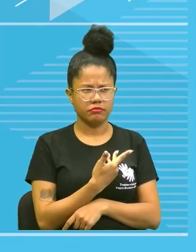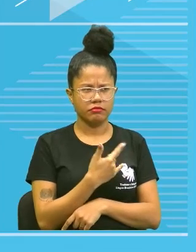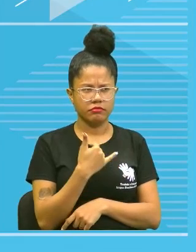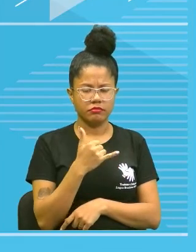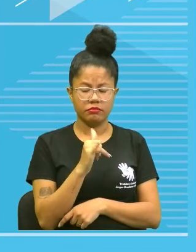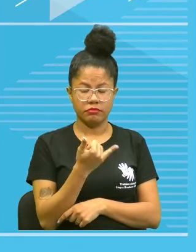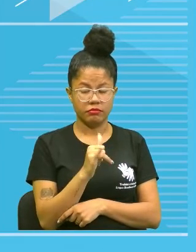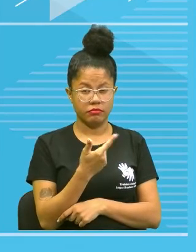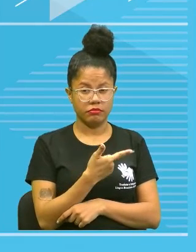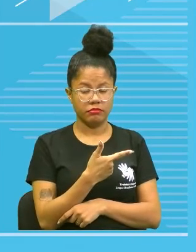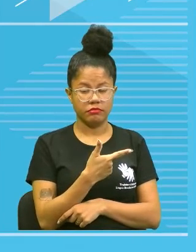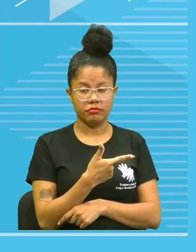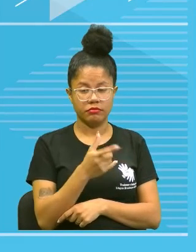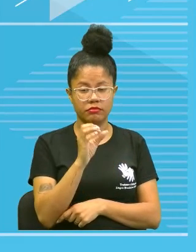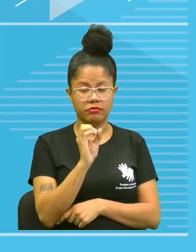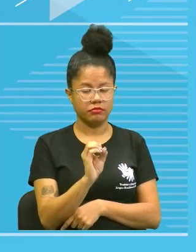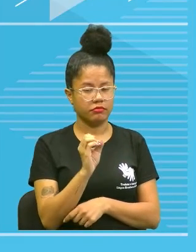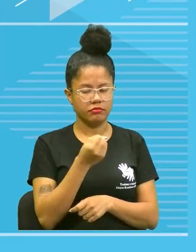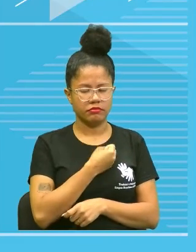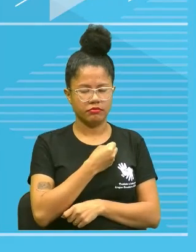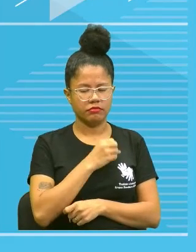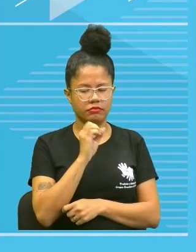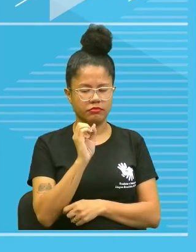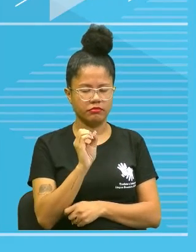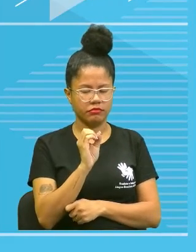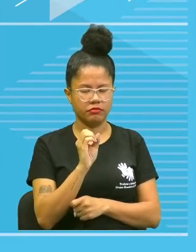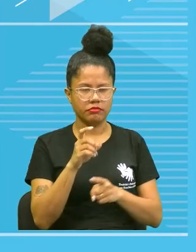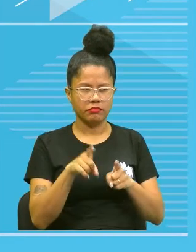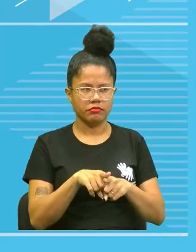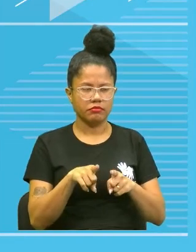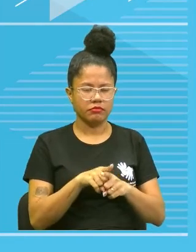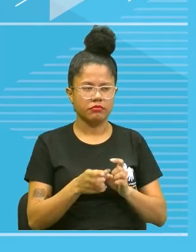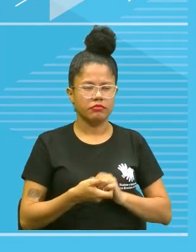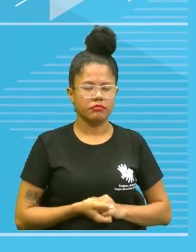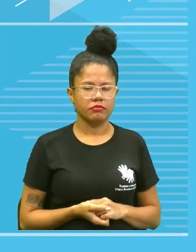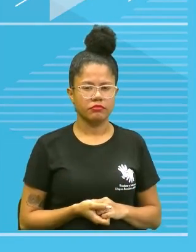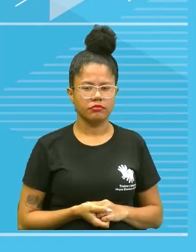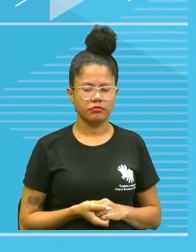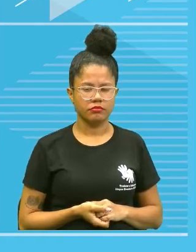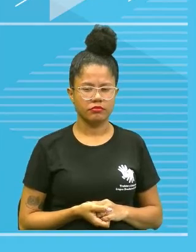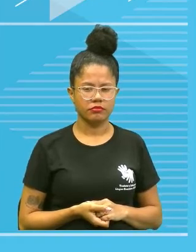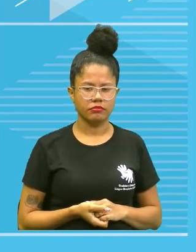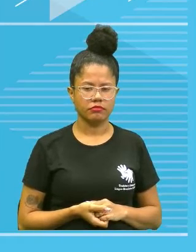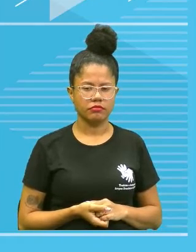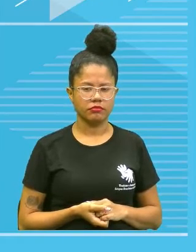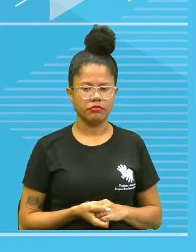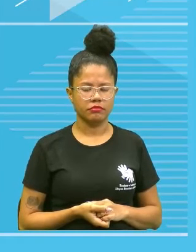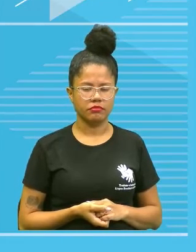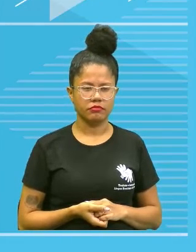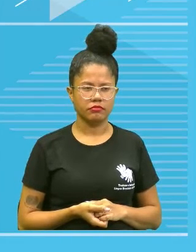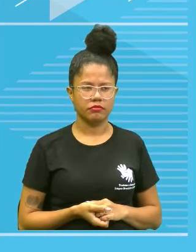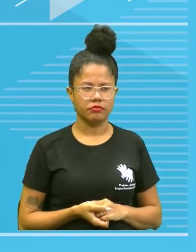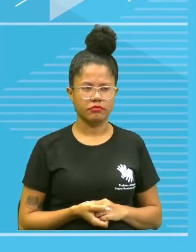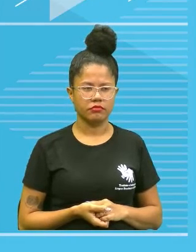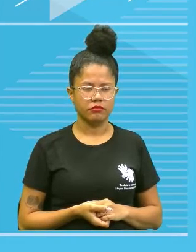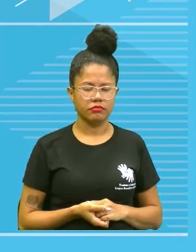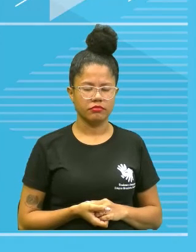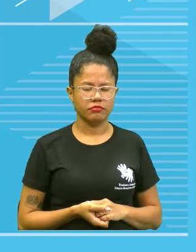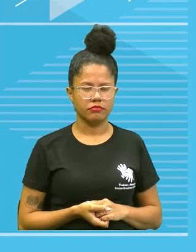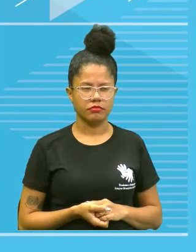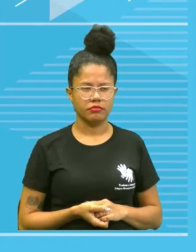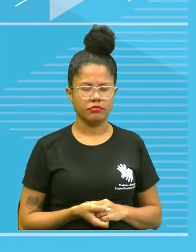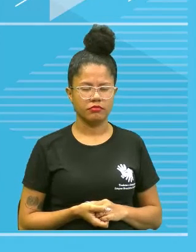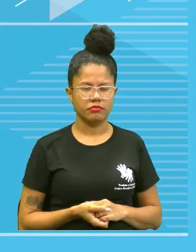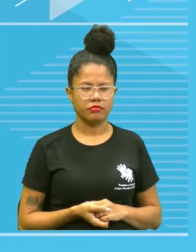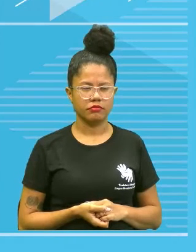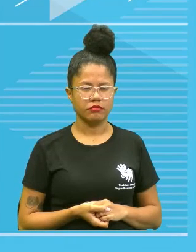0. Então, aquela máquina ela não vai funcionar. E também, essa razão, ela tem que ser, ó, ao mesmo tempo